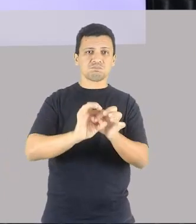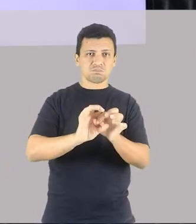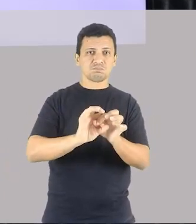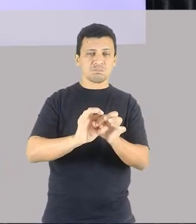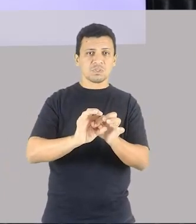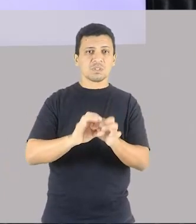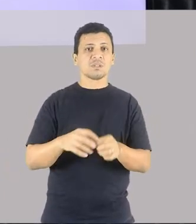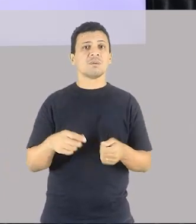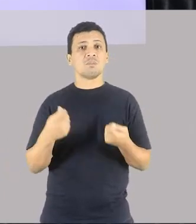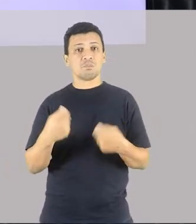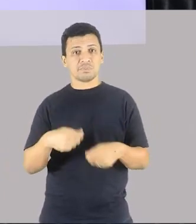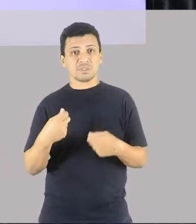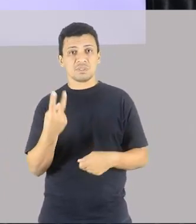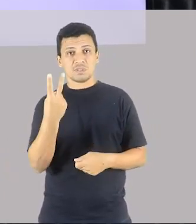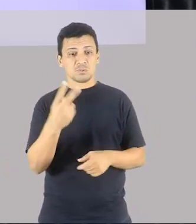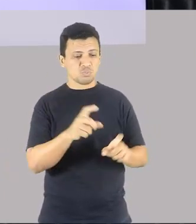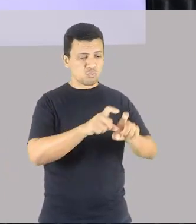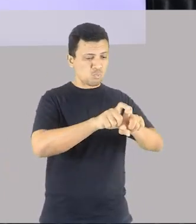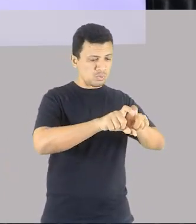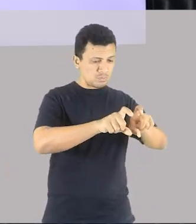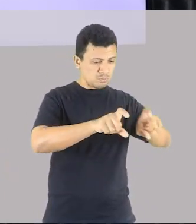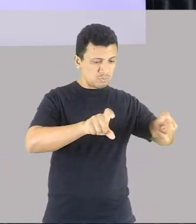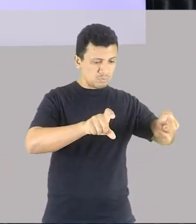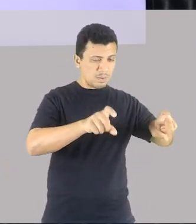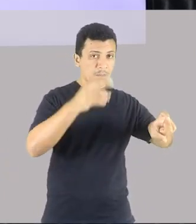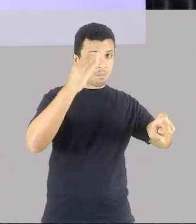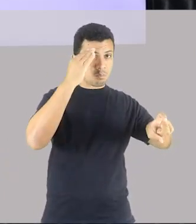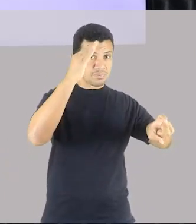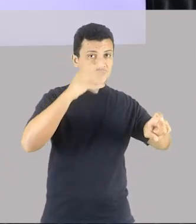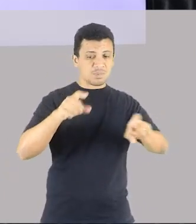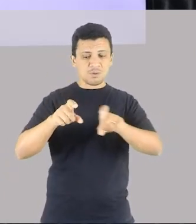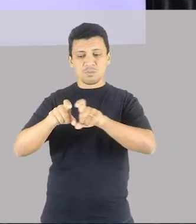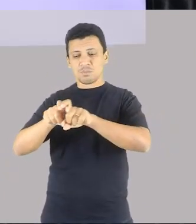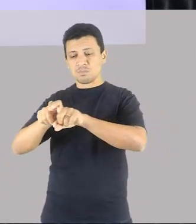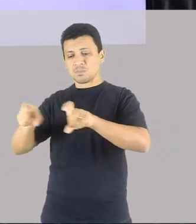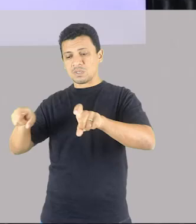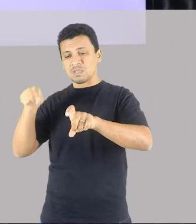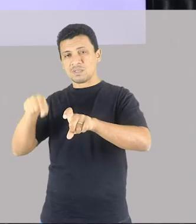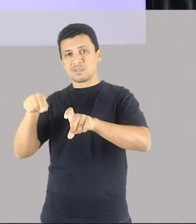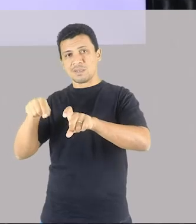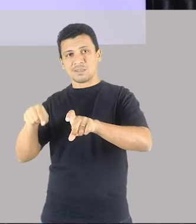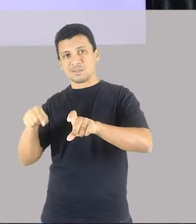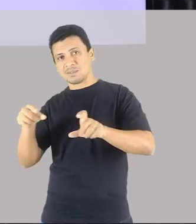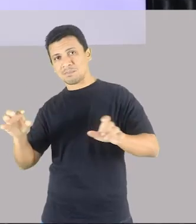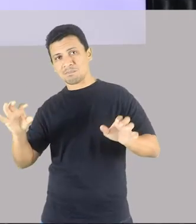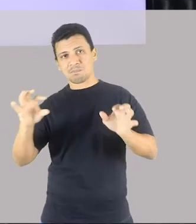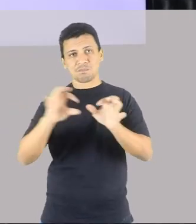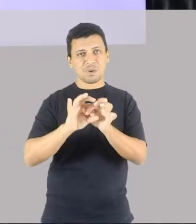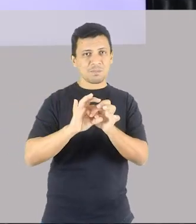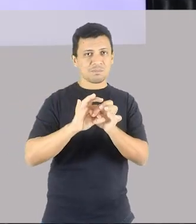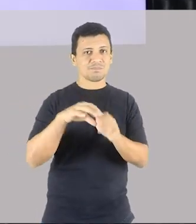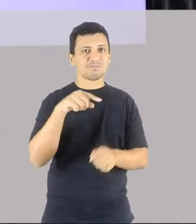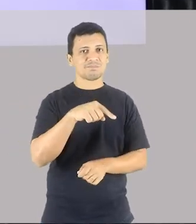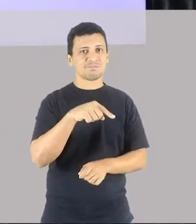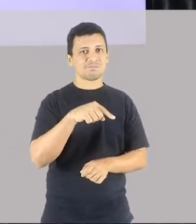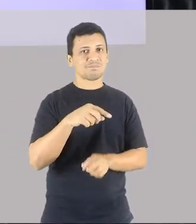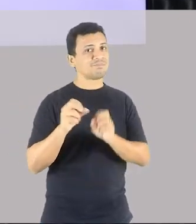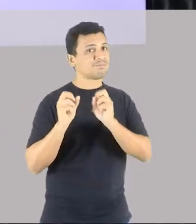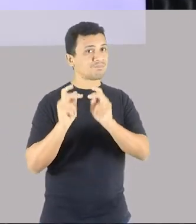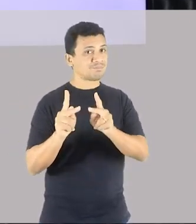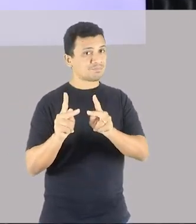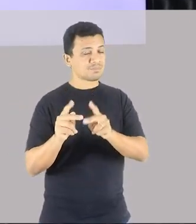Eu tenho que ter duas orações e sempre eu vou ter uma oração principal e uma oração subordinada. Tudo bem? Olha só, a